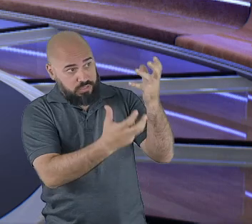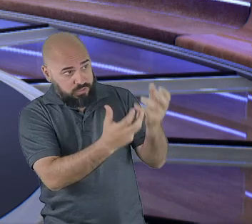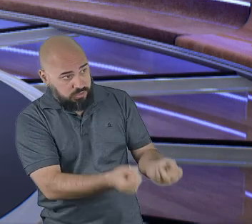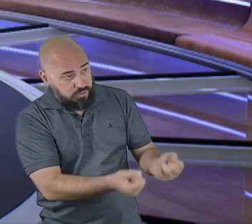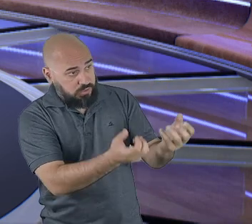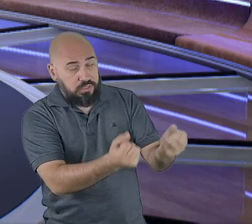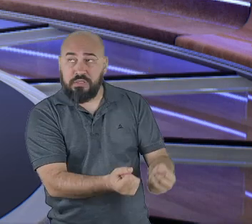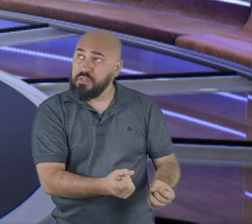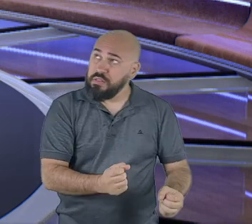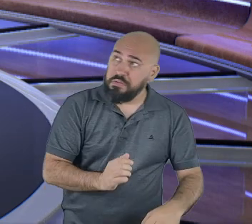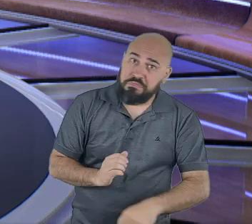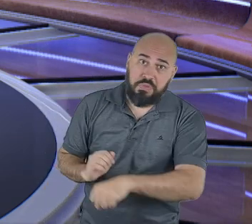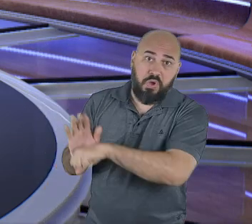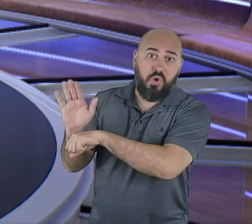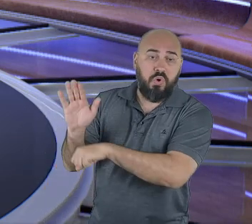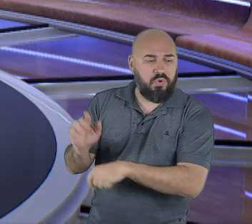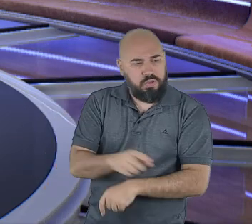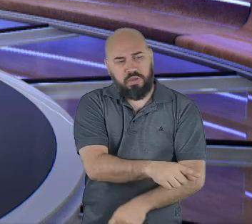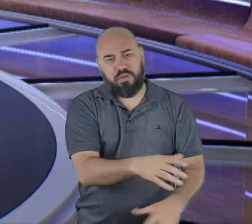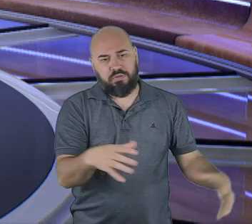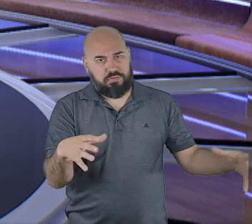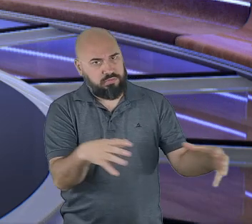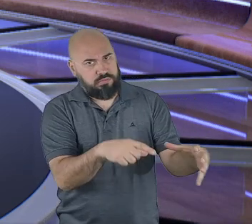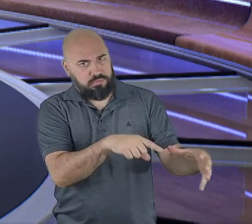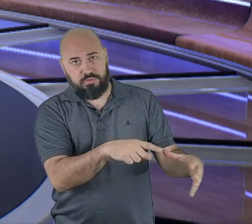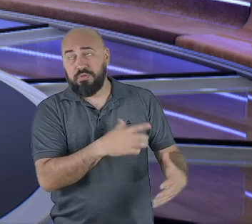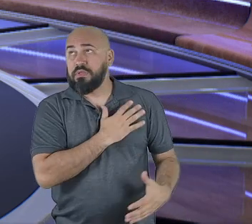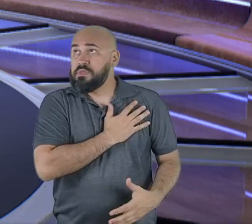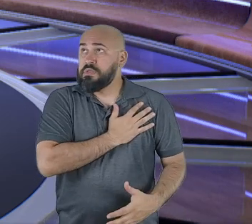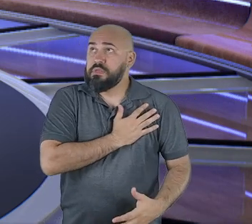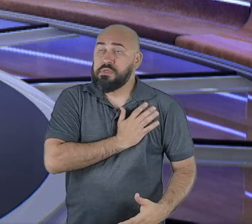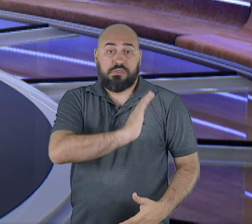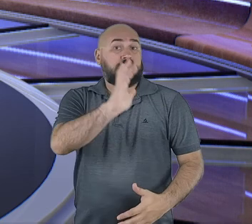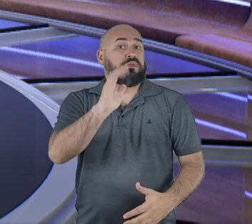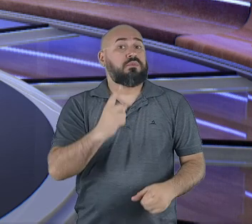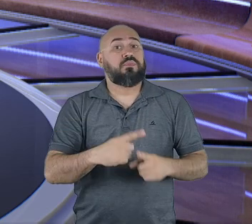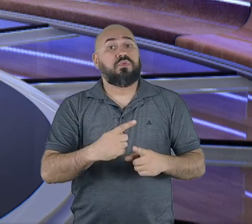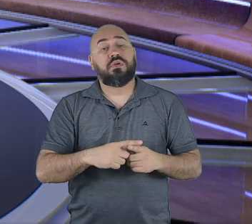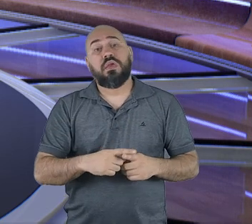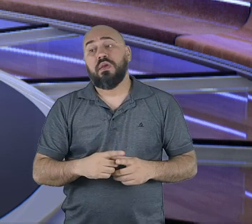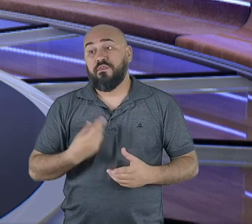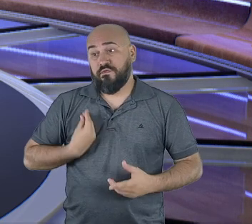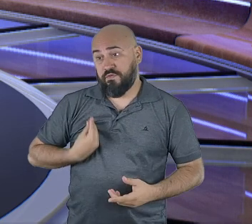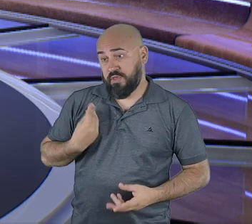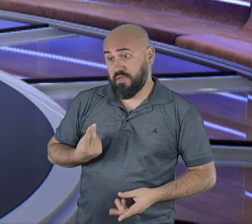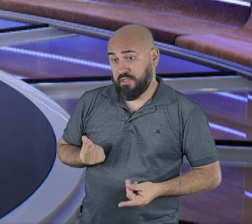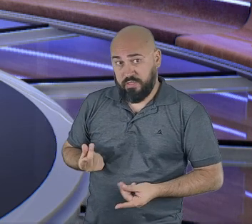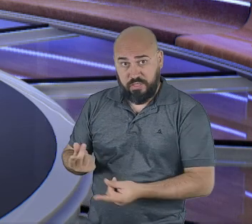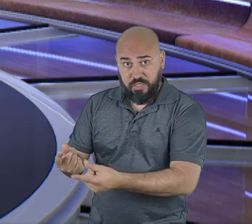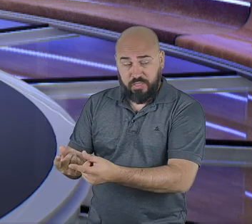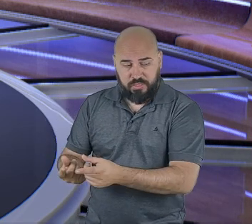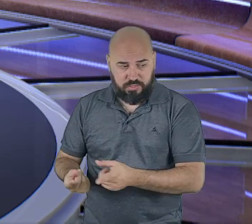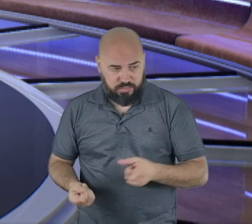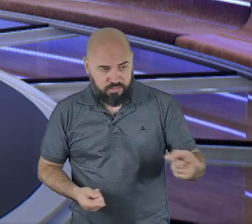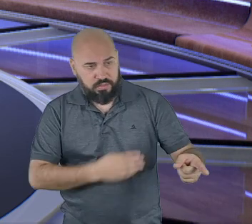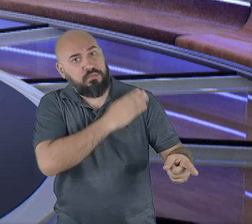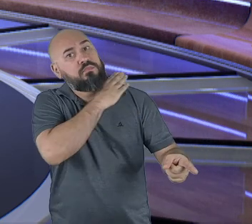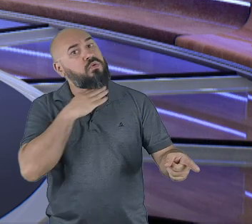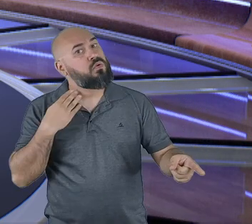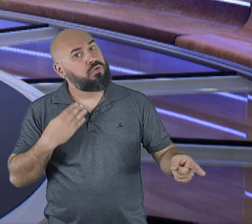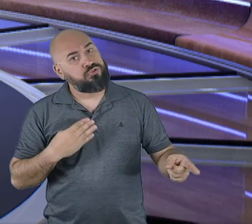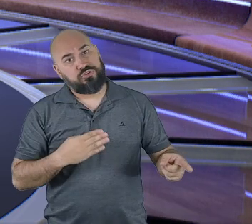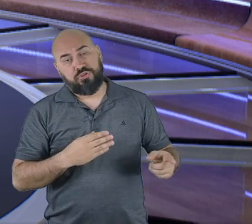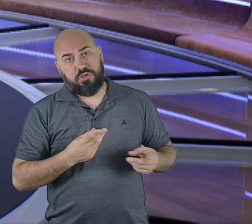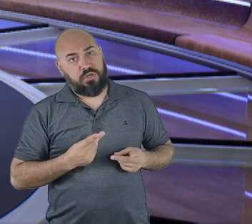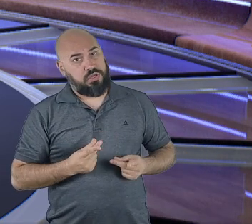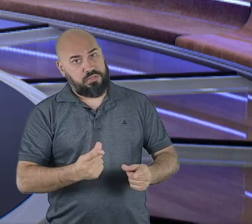ao abandono da vontade do Senhor, porque a destruição com a morte eterna,